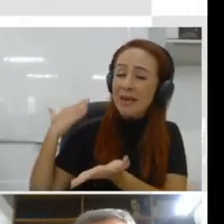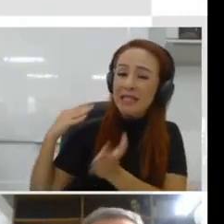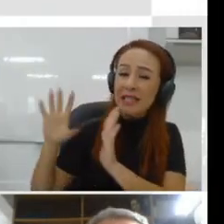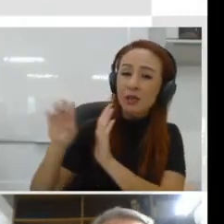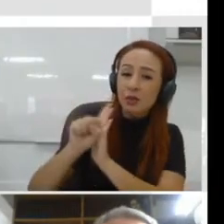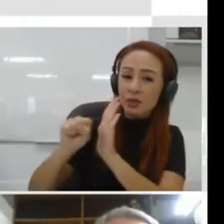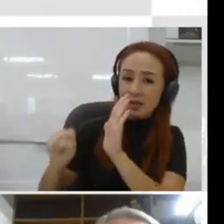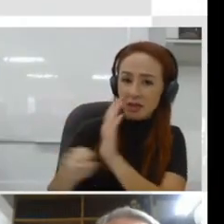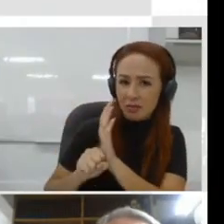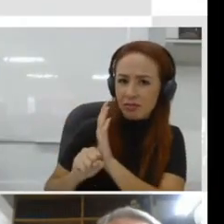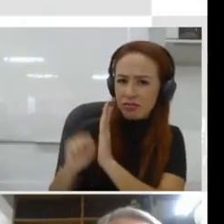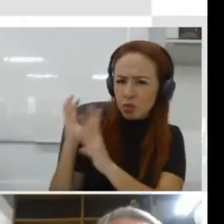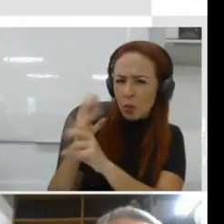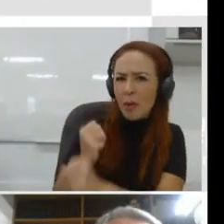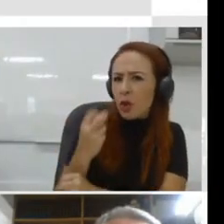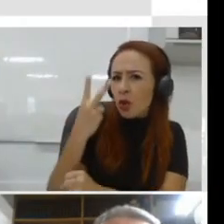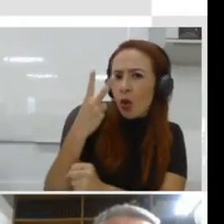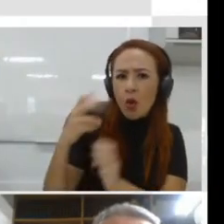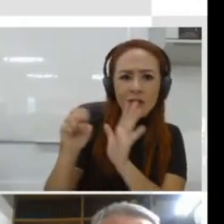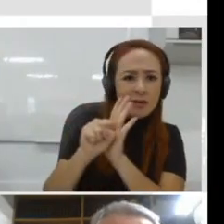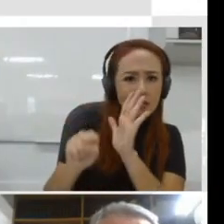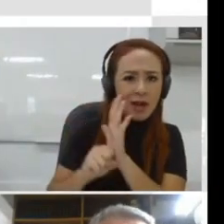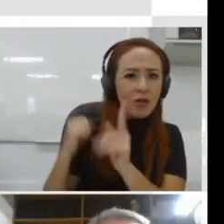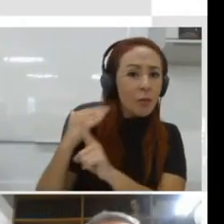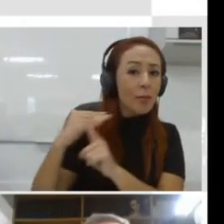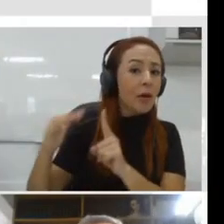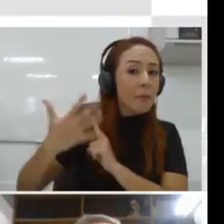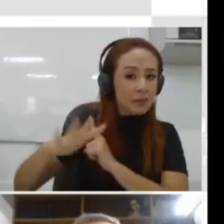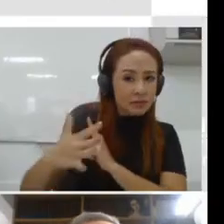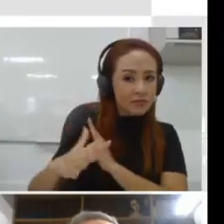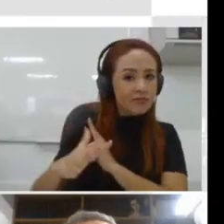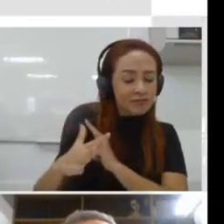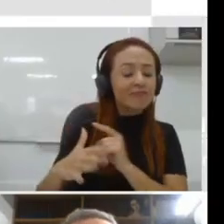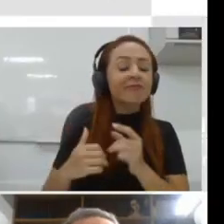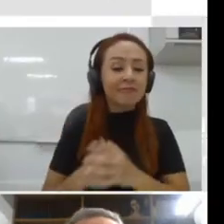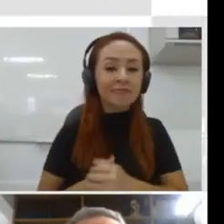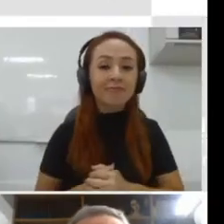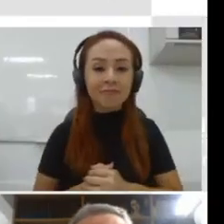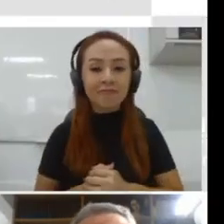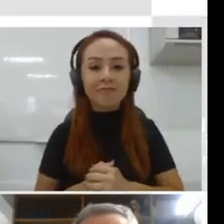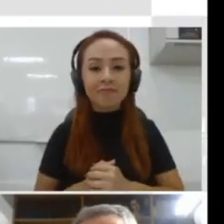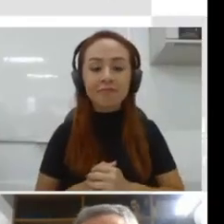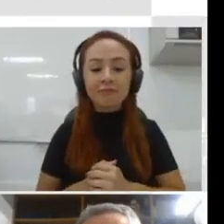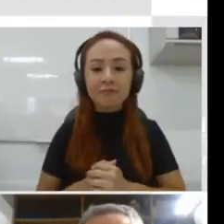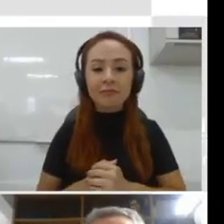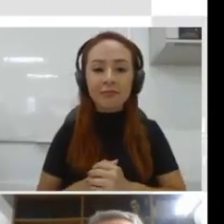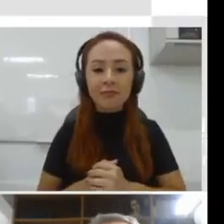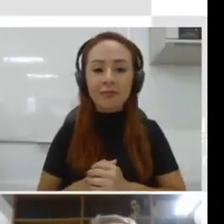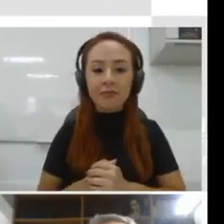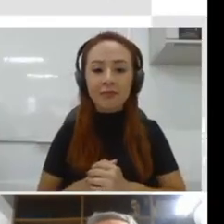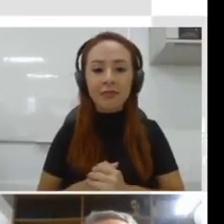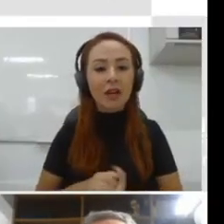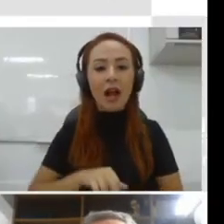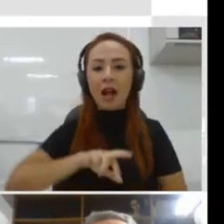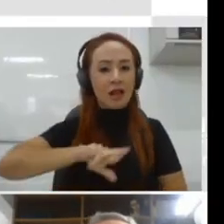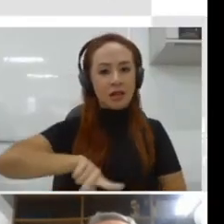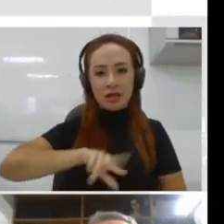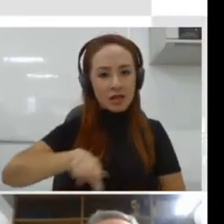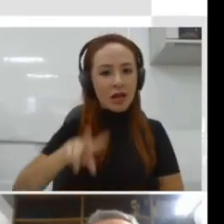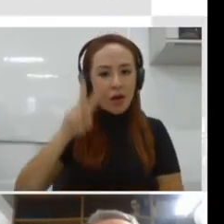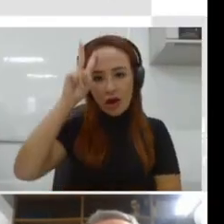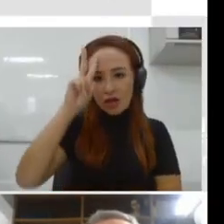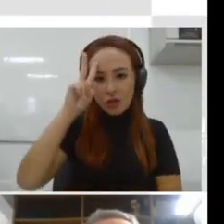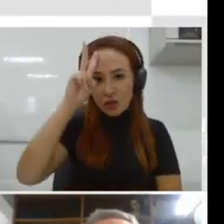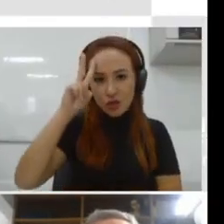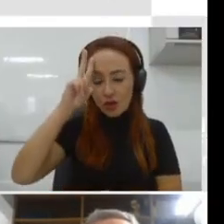séculos e meio, digamos. Então, aqui eu mostro para vocês exatamente isso. Não há, historicamente, transição energética de uma matriz para